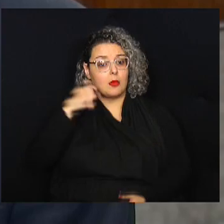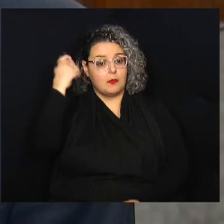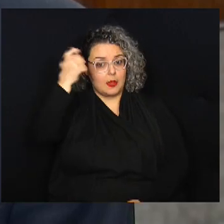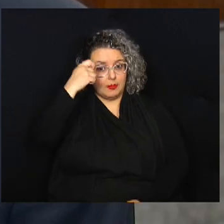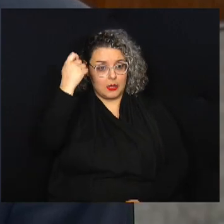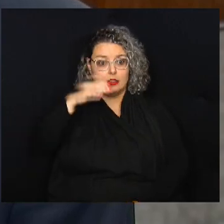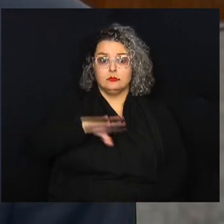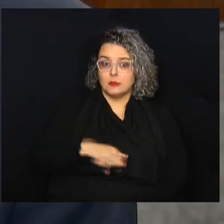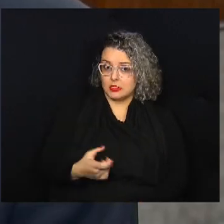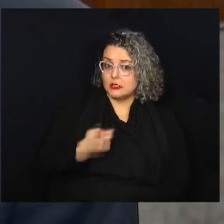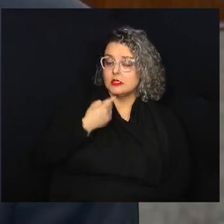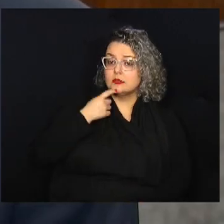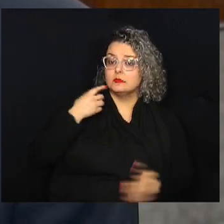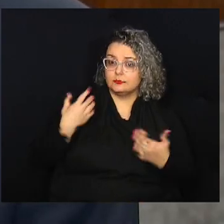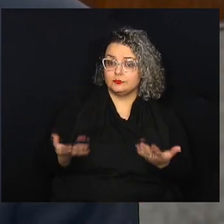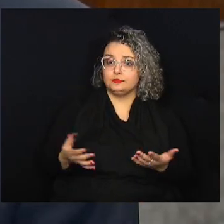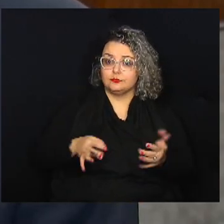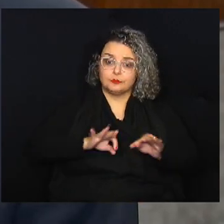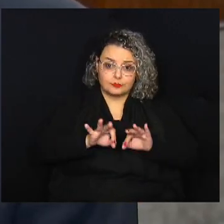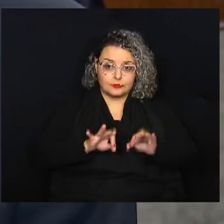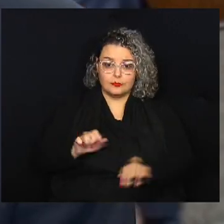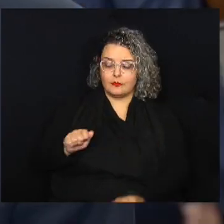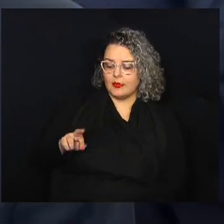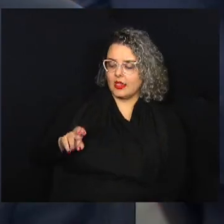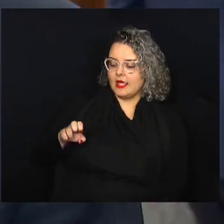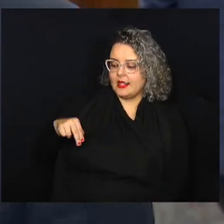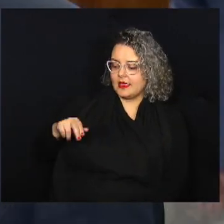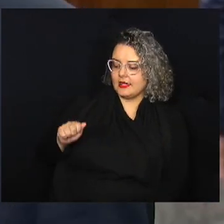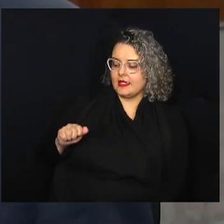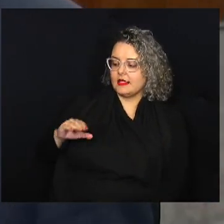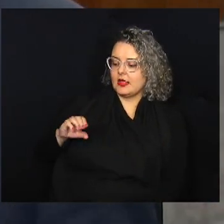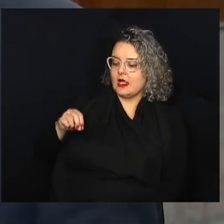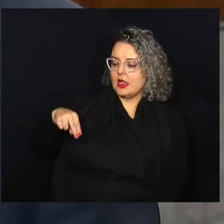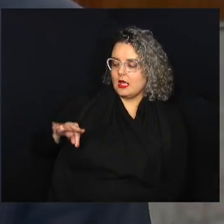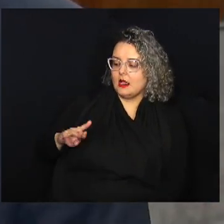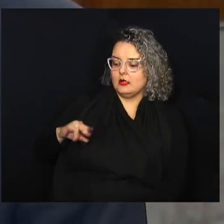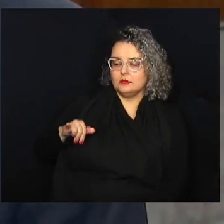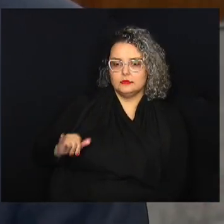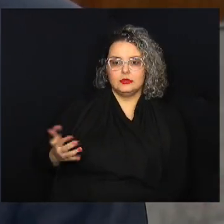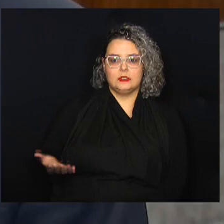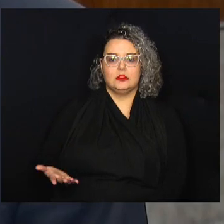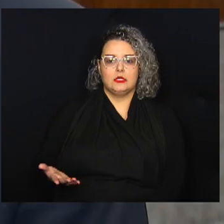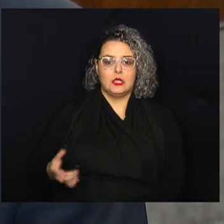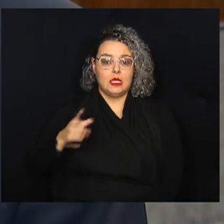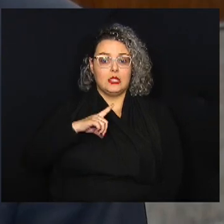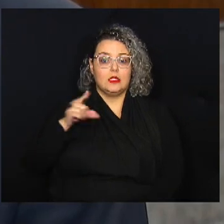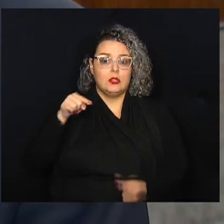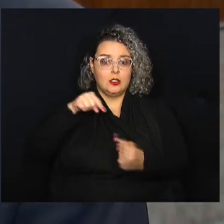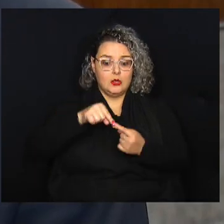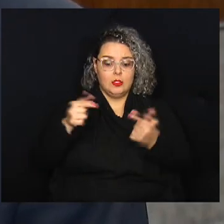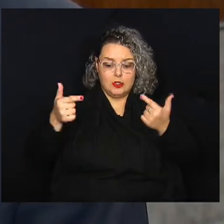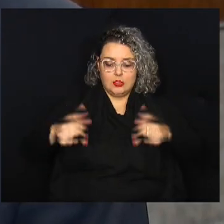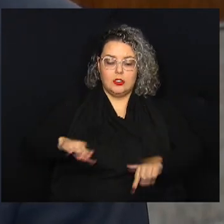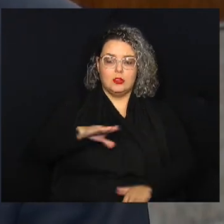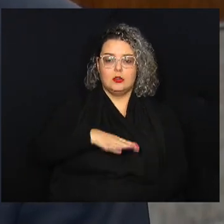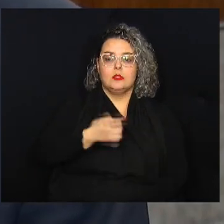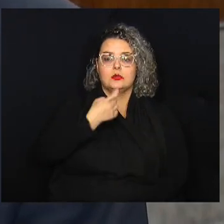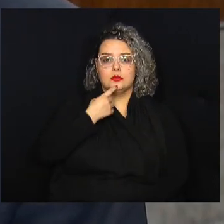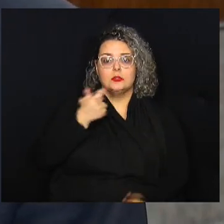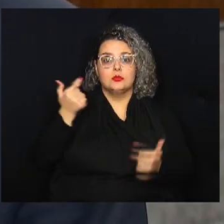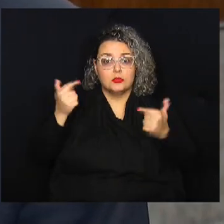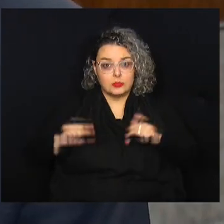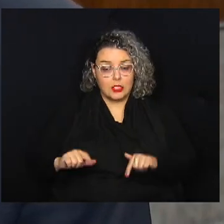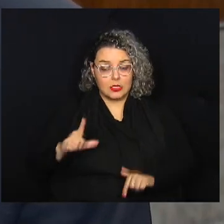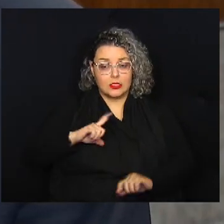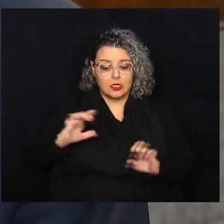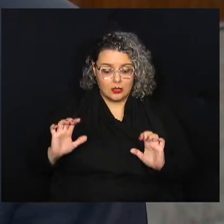de Campinas. Esse projeto Arena Country, ela visa trazer aqui para Campinas um espaço onde tem